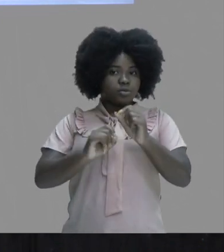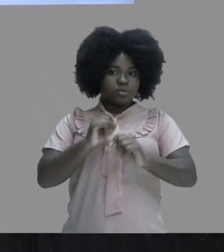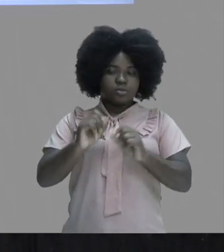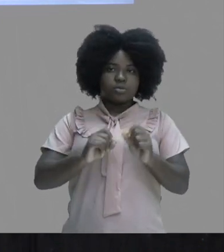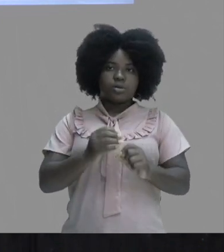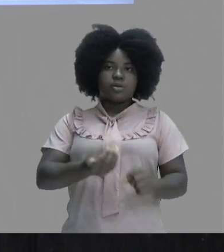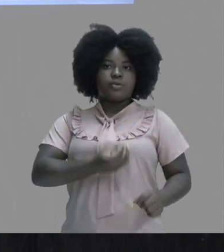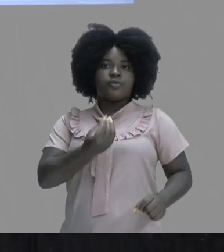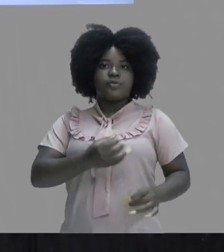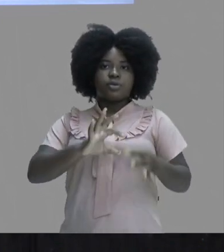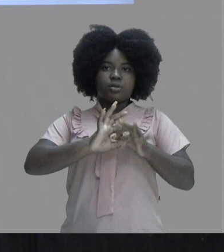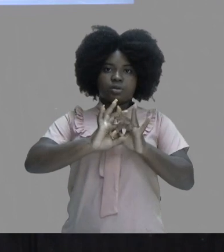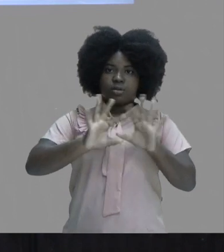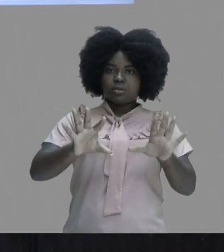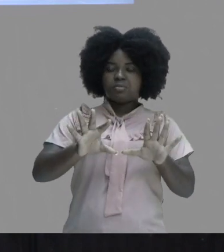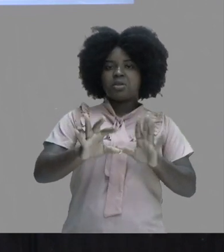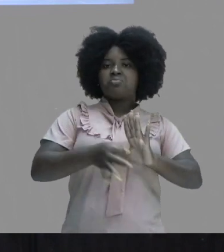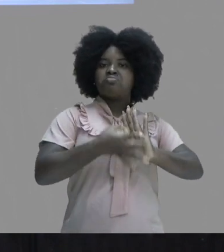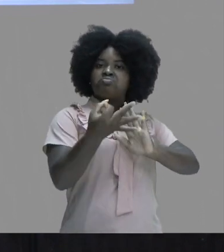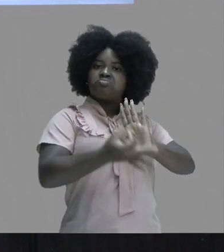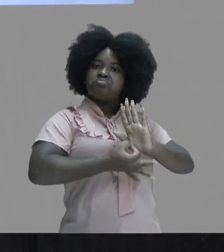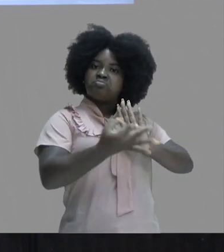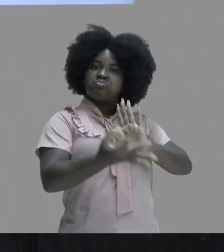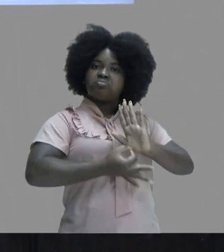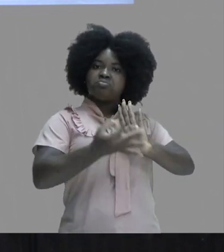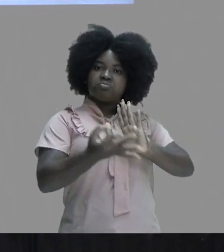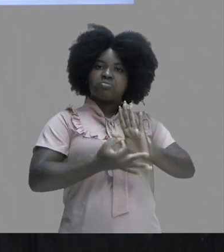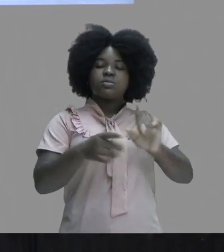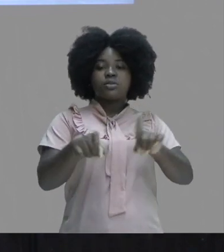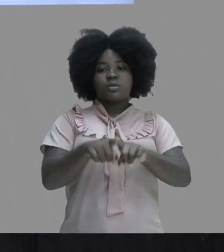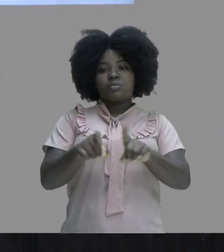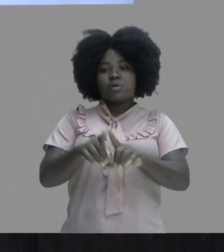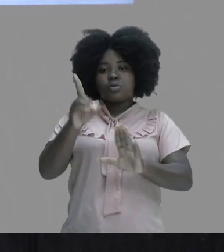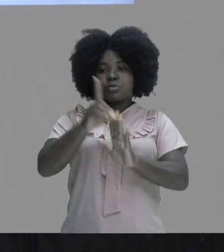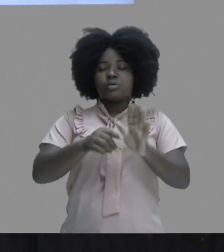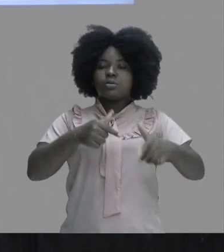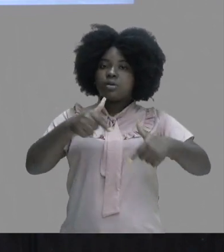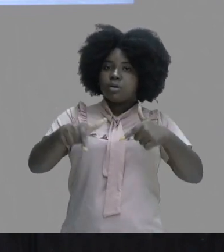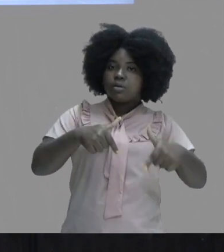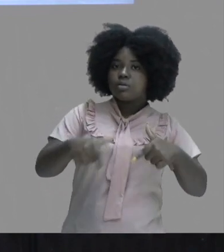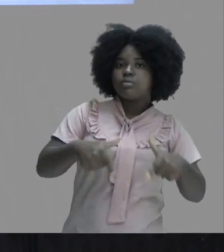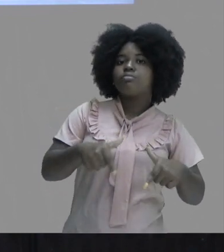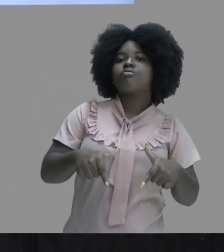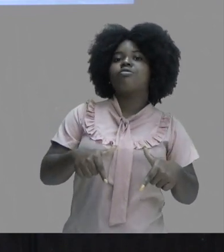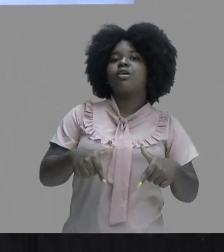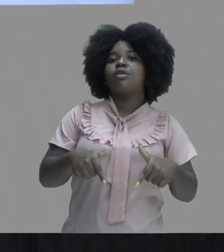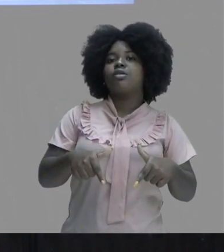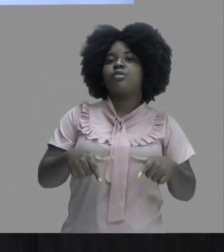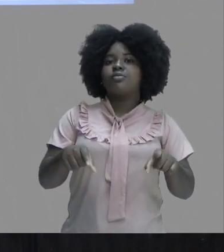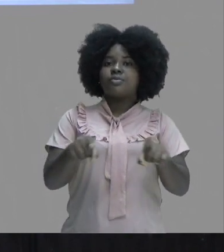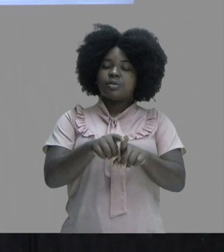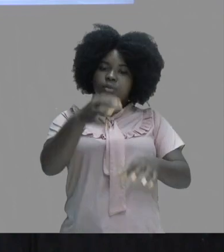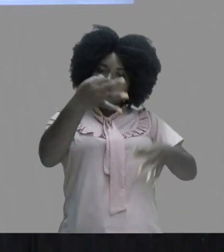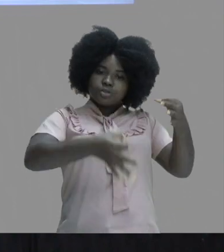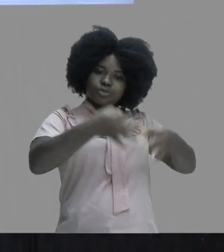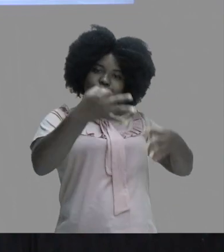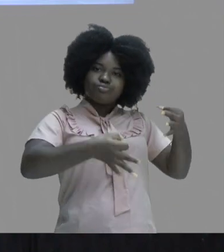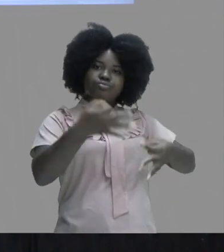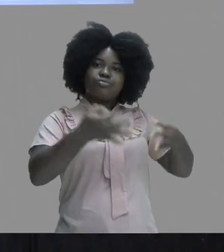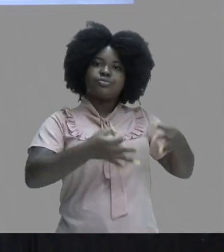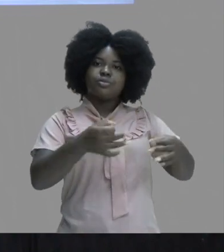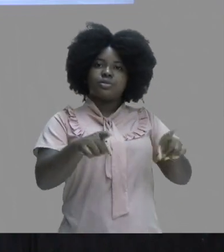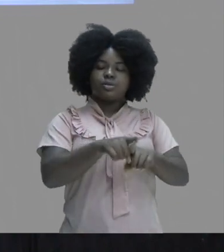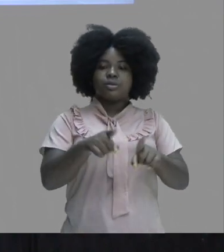liberdade de opinião e de expressão, o direito ao trabalho, o direito a um julgamento justo e também o acesso à